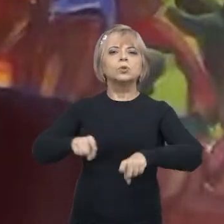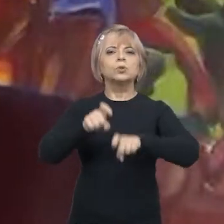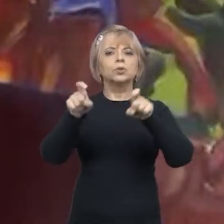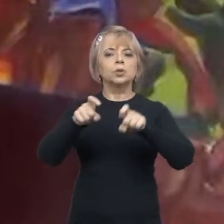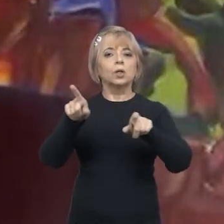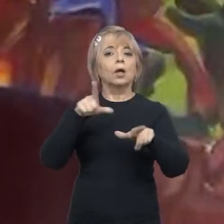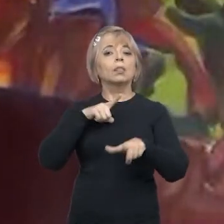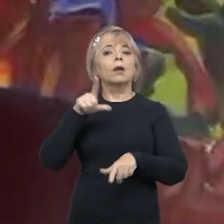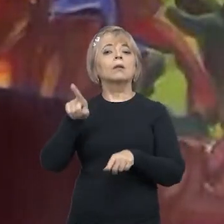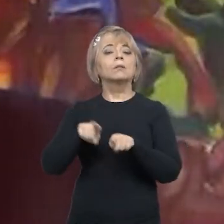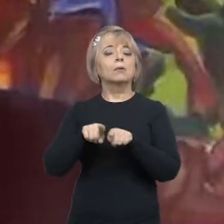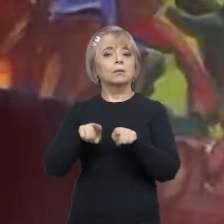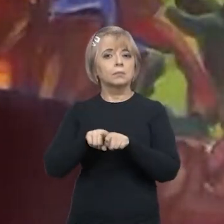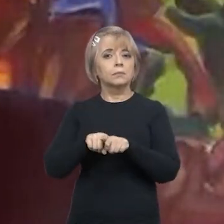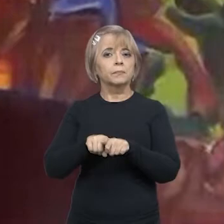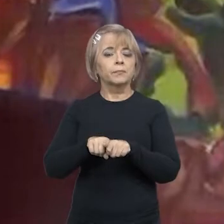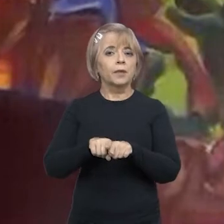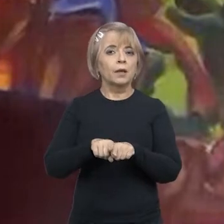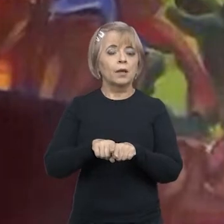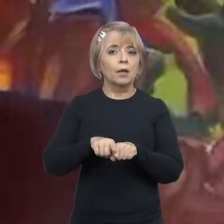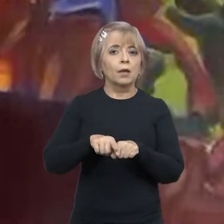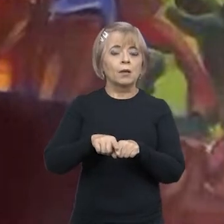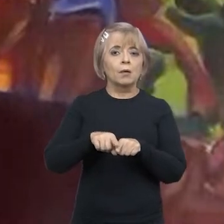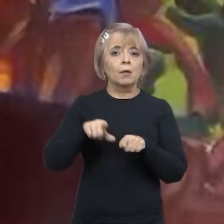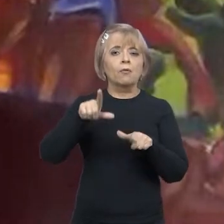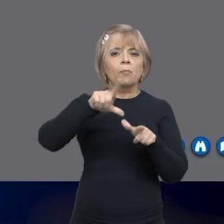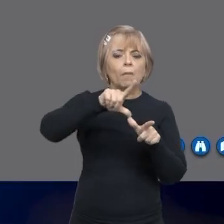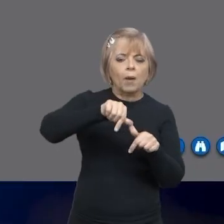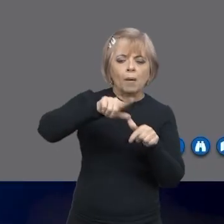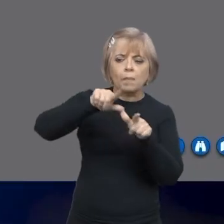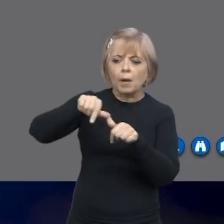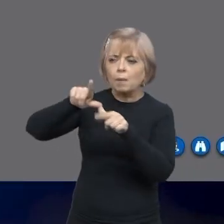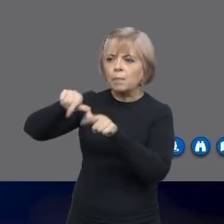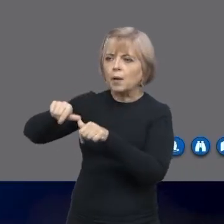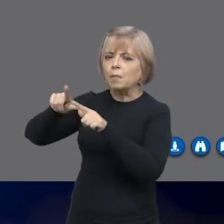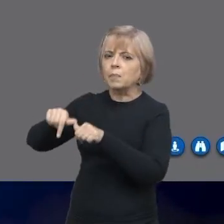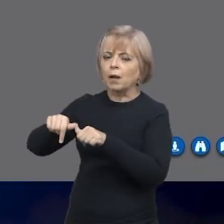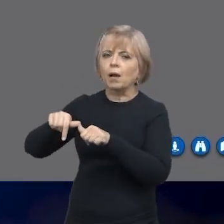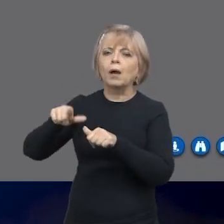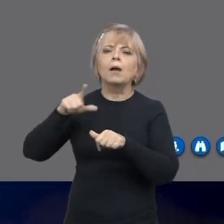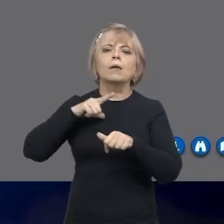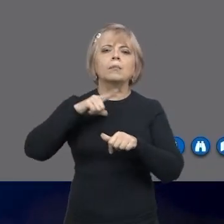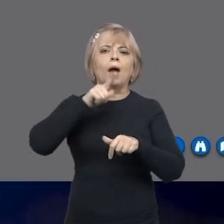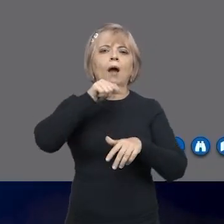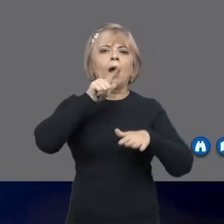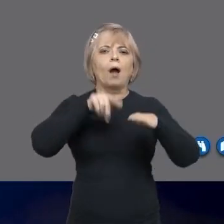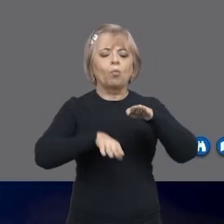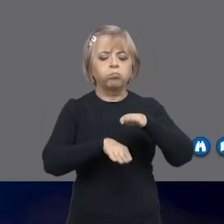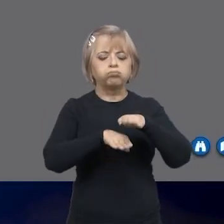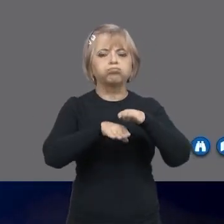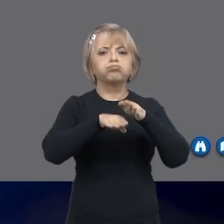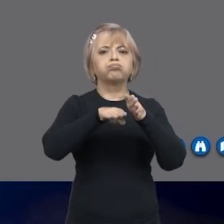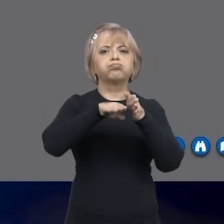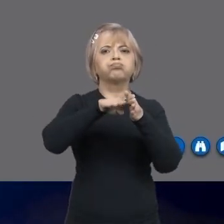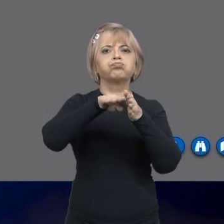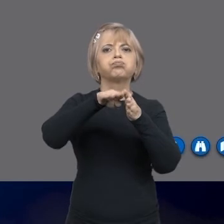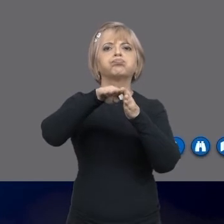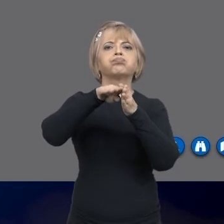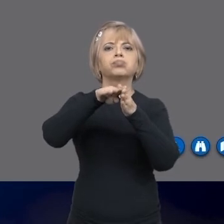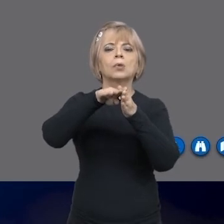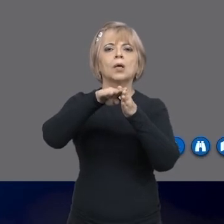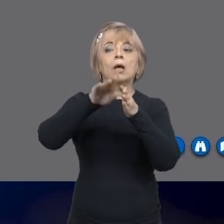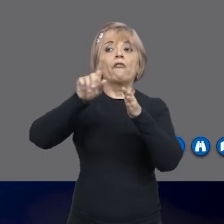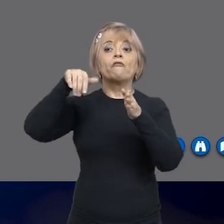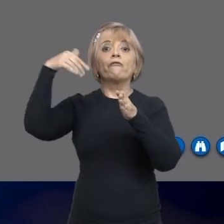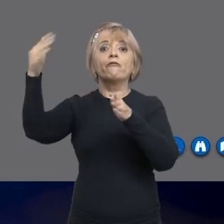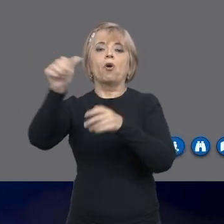temos também buscado fazer o mapeamento das áreas de risco das barragens, né, especialmente as barragens de fora do estado do Rio de Janeiro, mas